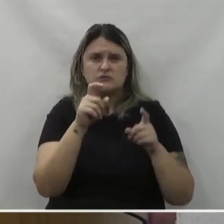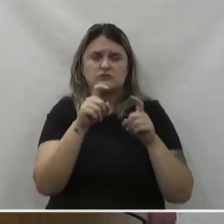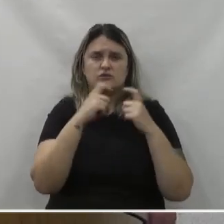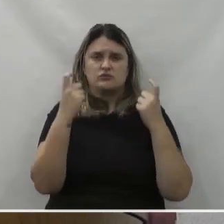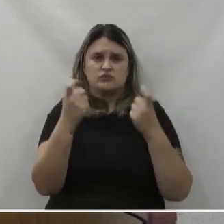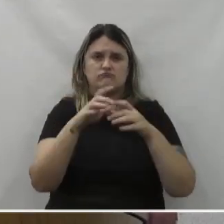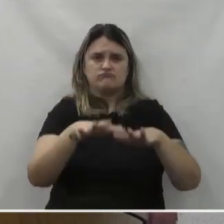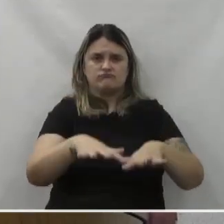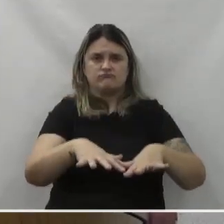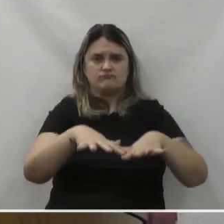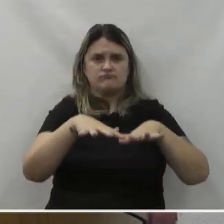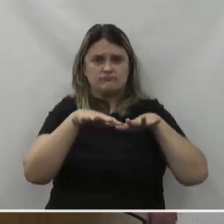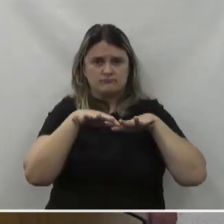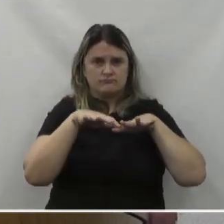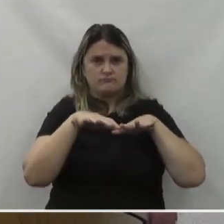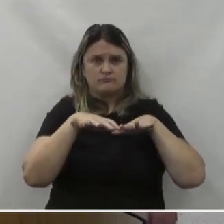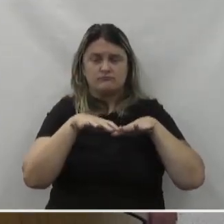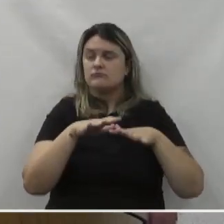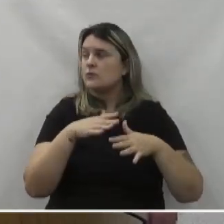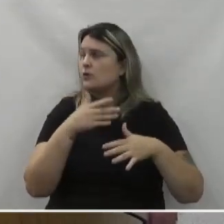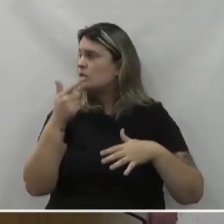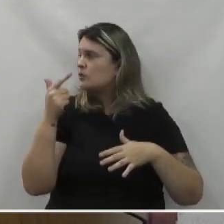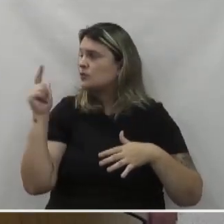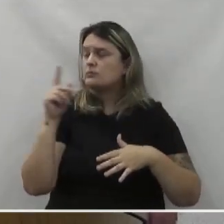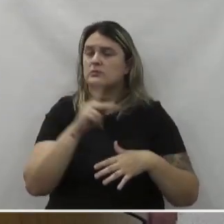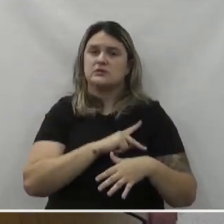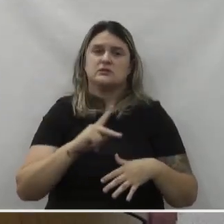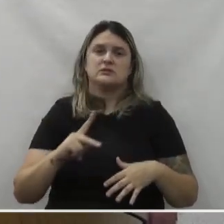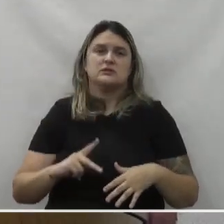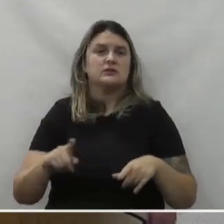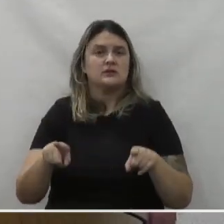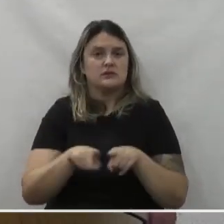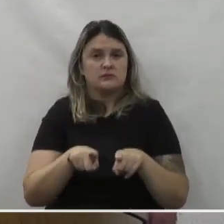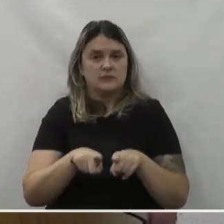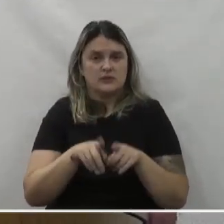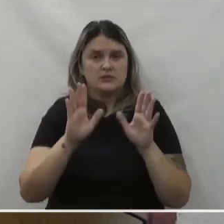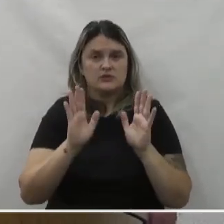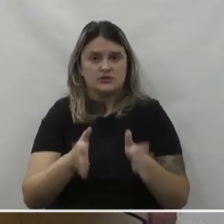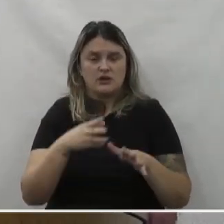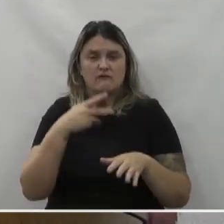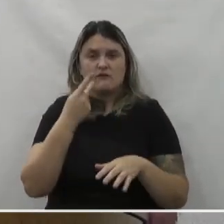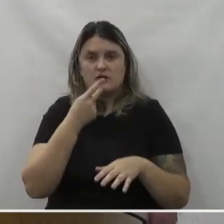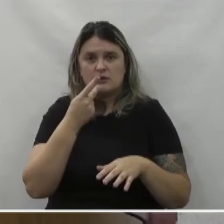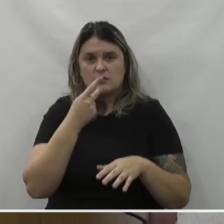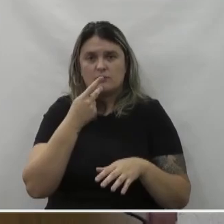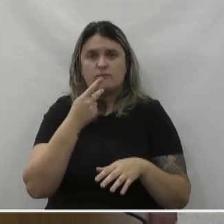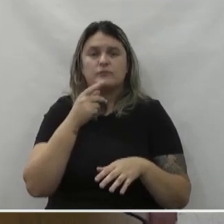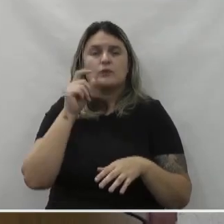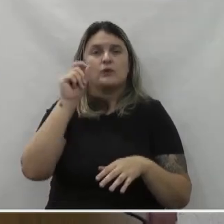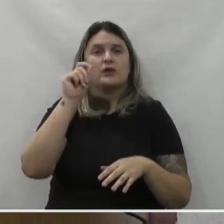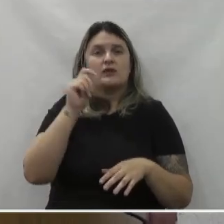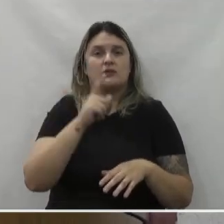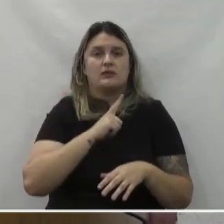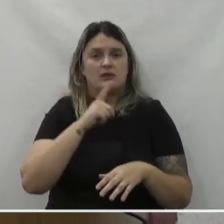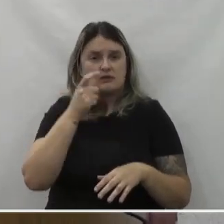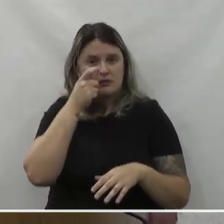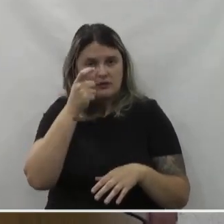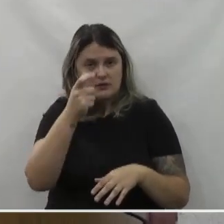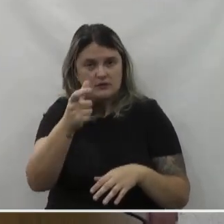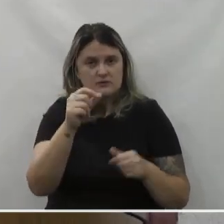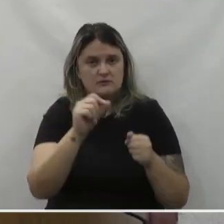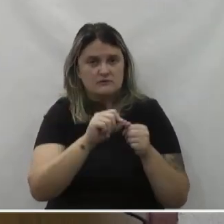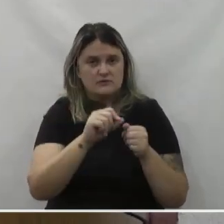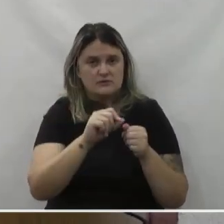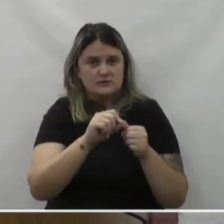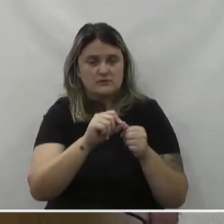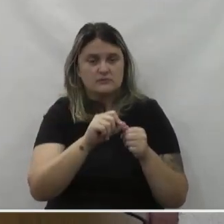né, como o nosso presidente também já adiantou esse interesse, né, por estar fazendo, acho que